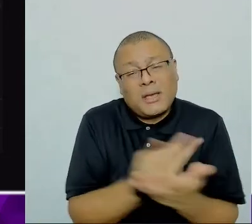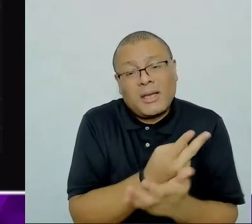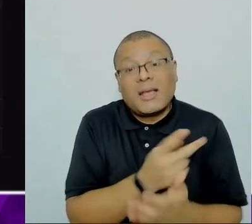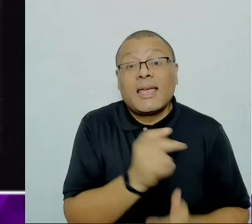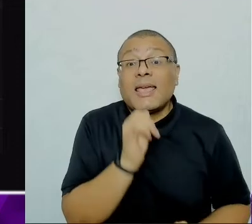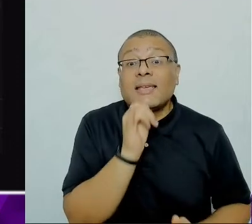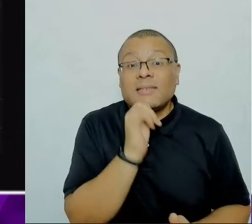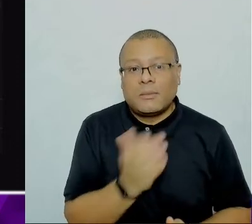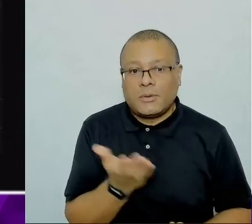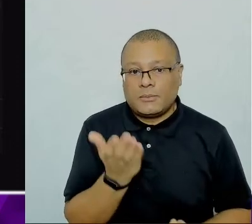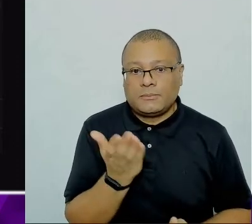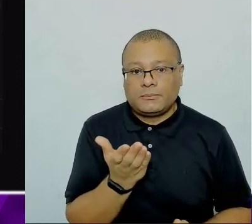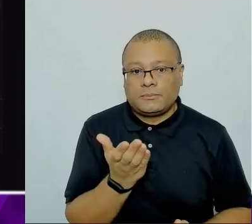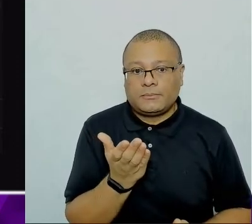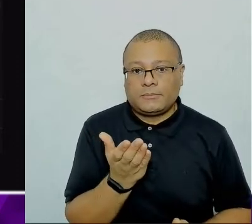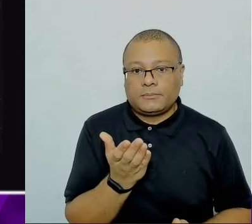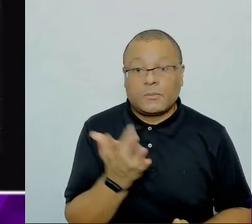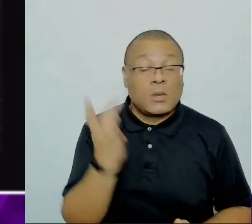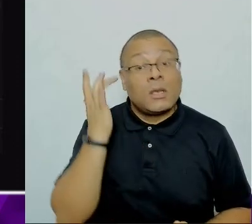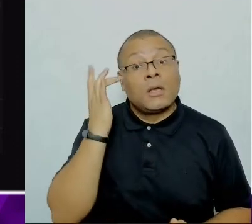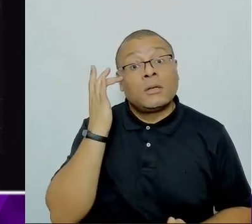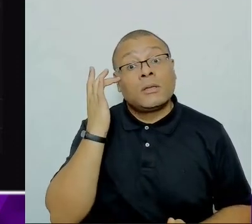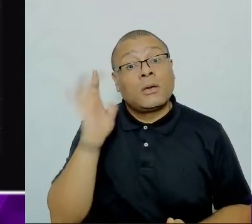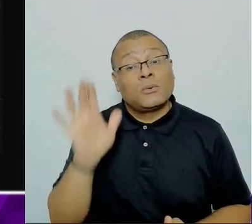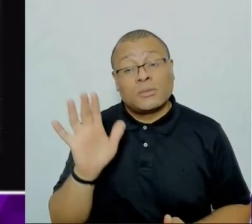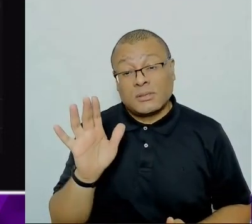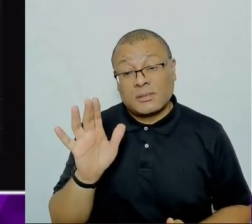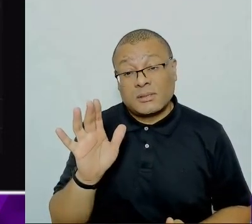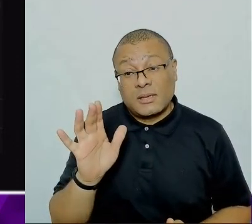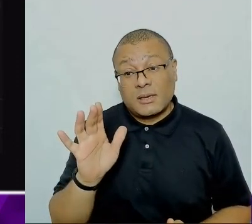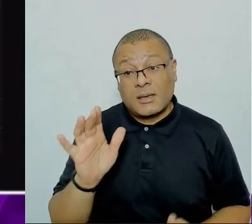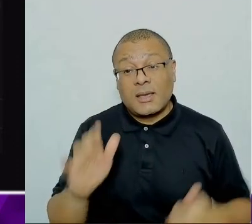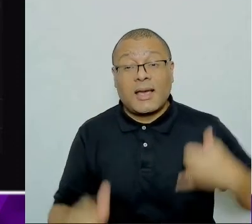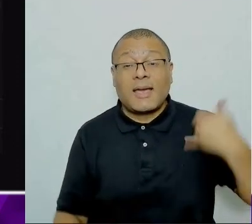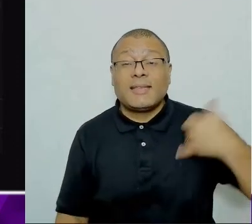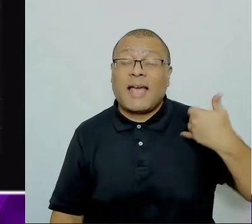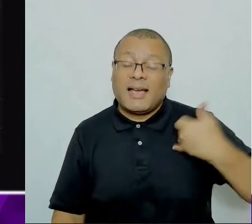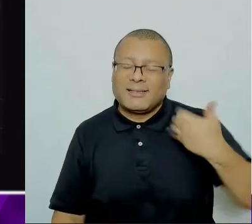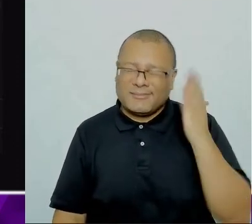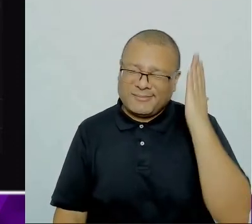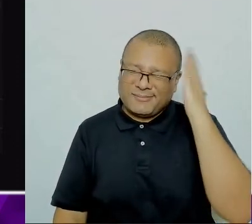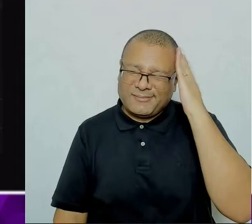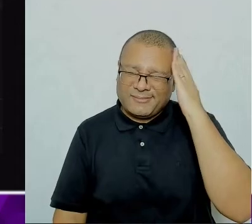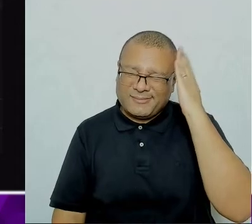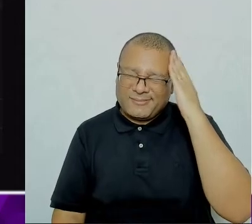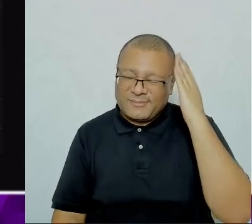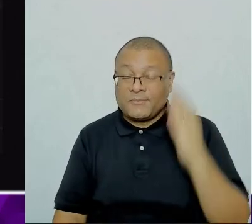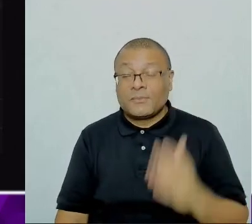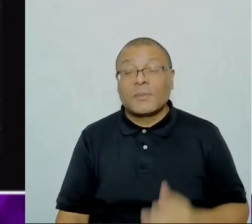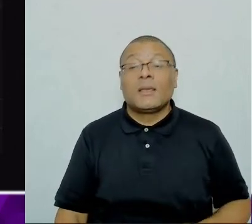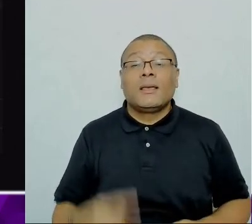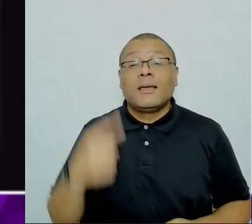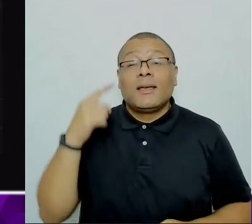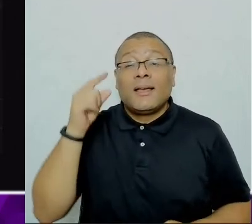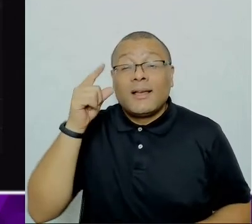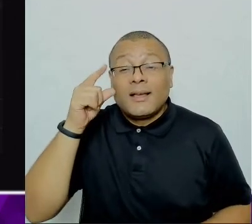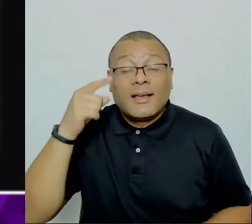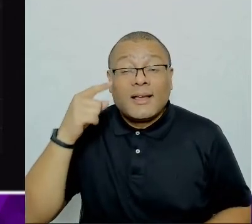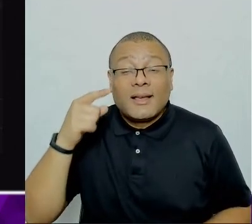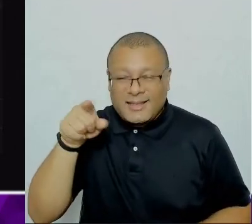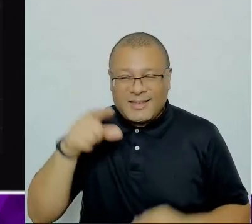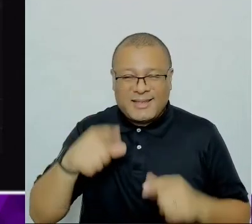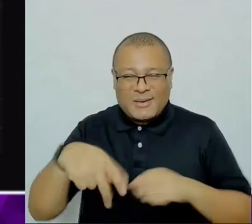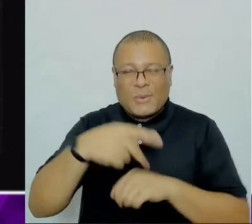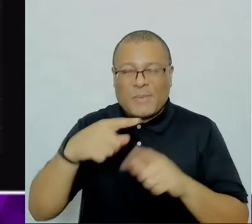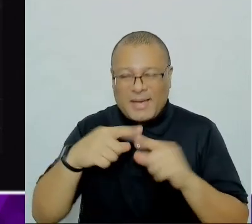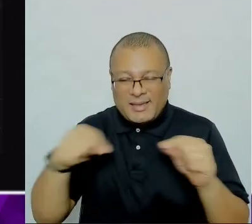aqui. Não sei, aqui é o momento que a gente entrega a idade, né? Sempre falo isso. O japonês é bom que a gente não entrega a idade, mas eu já cheguei no meu